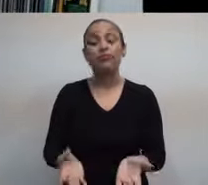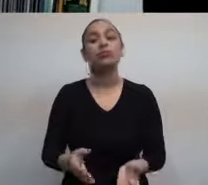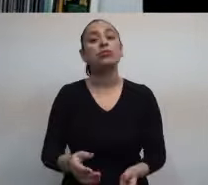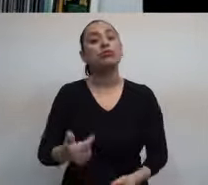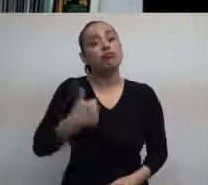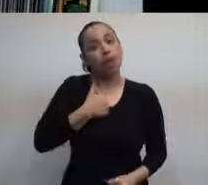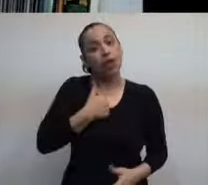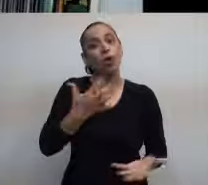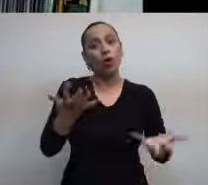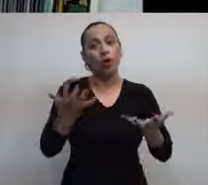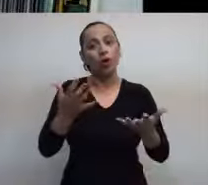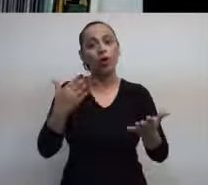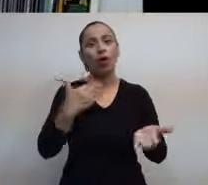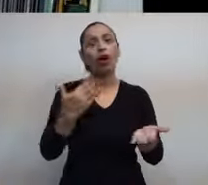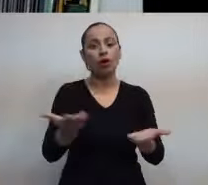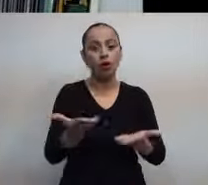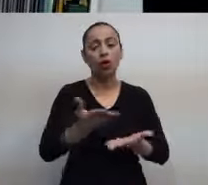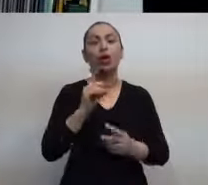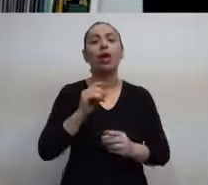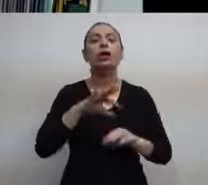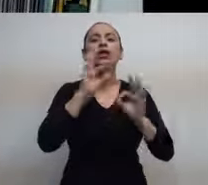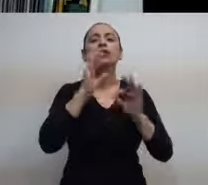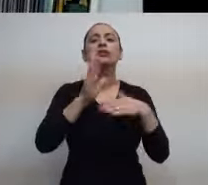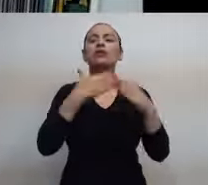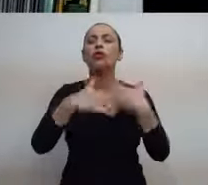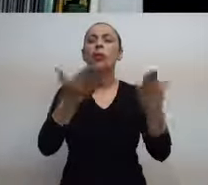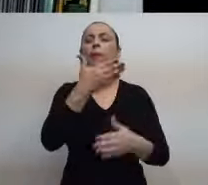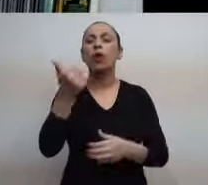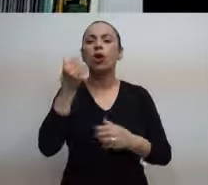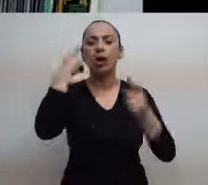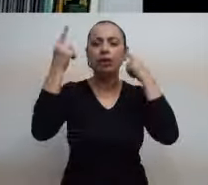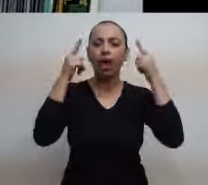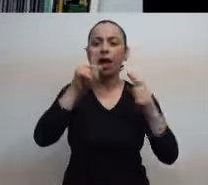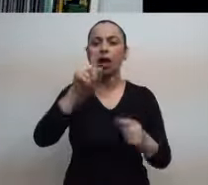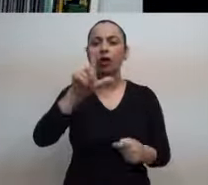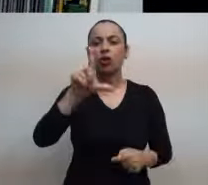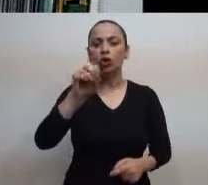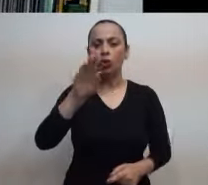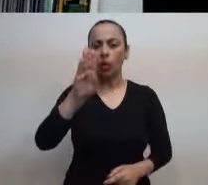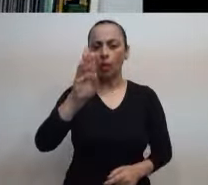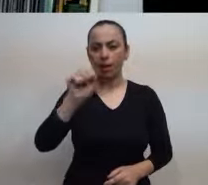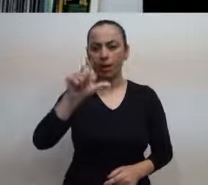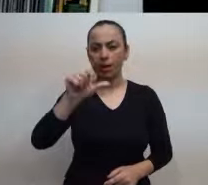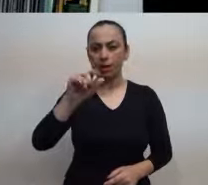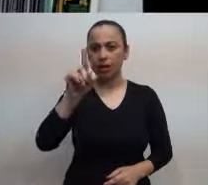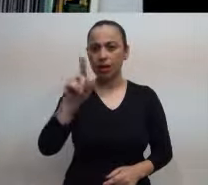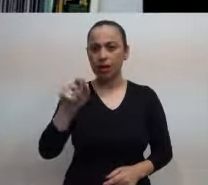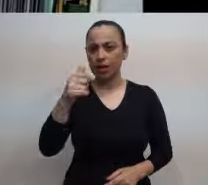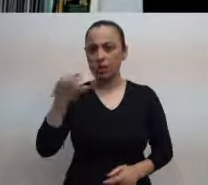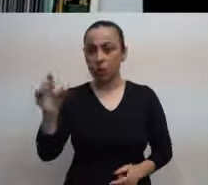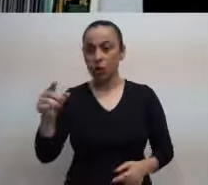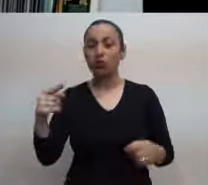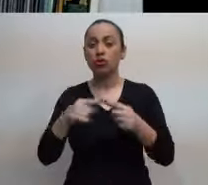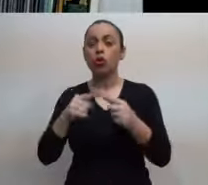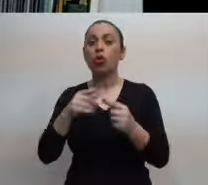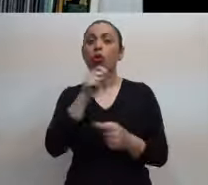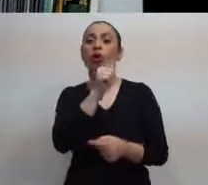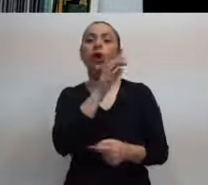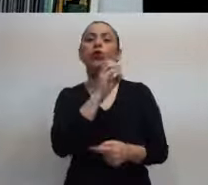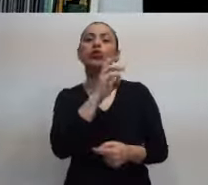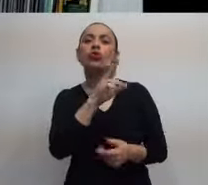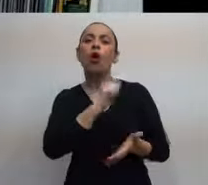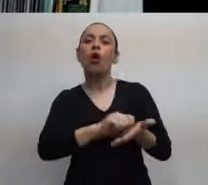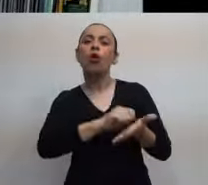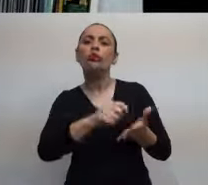Agora eu pretendo aqui agora fazer um desenvolvimento melhor dessa ideia de globalização com alguns autores que